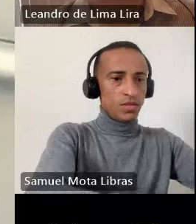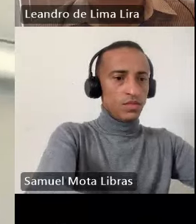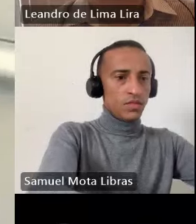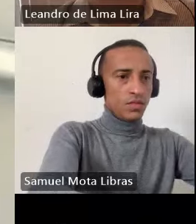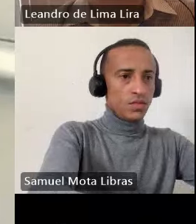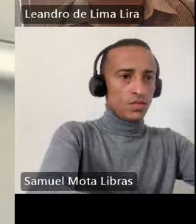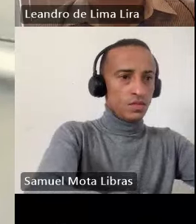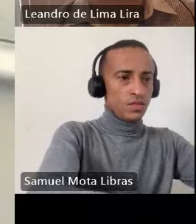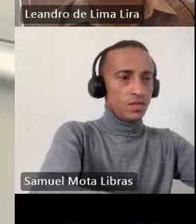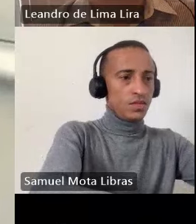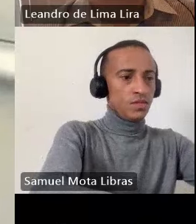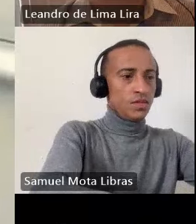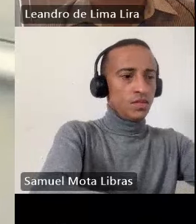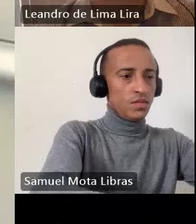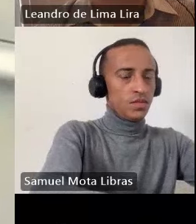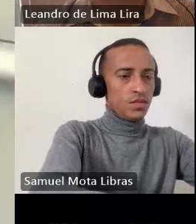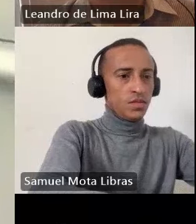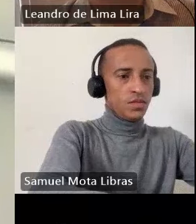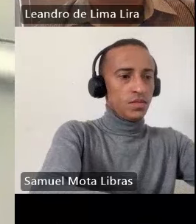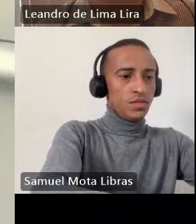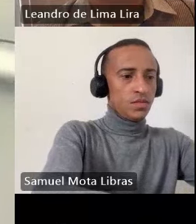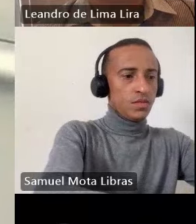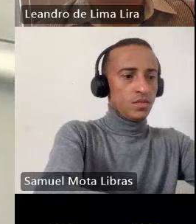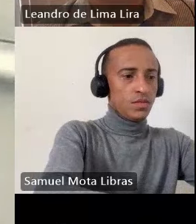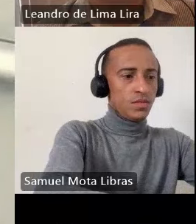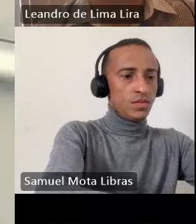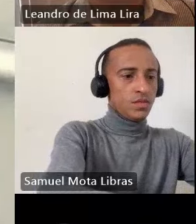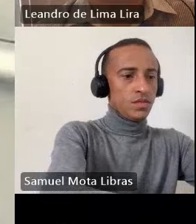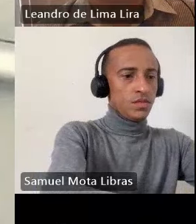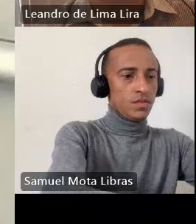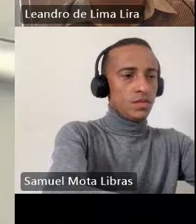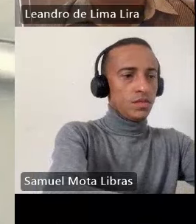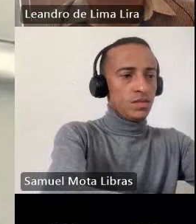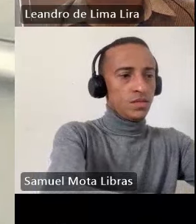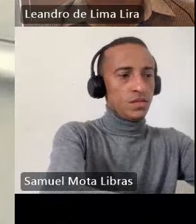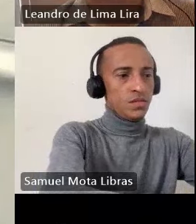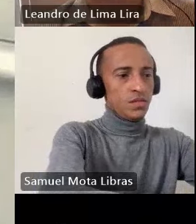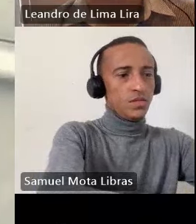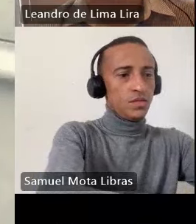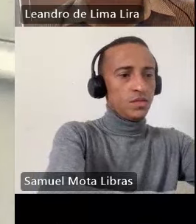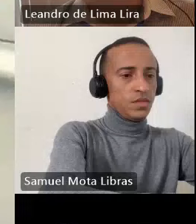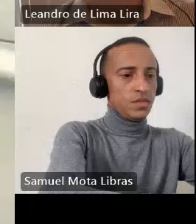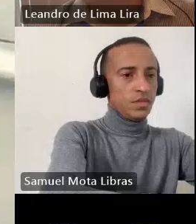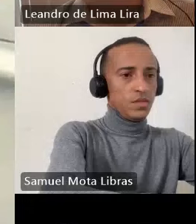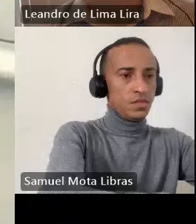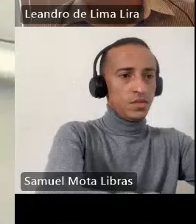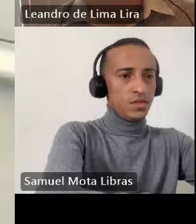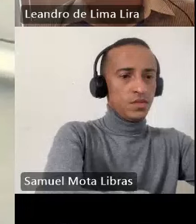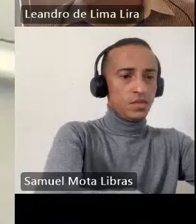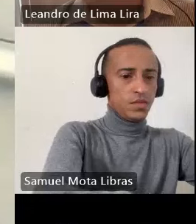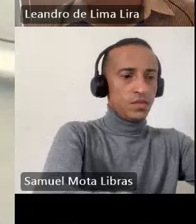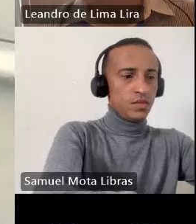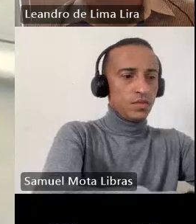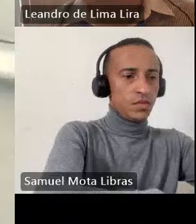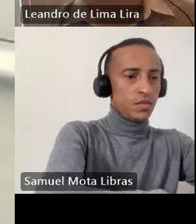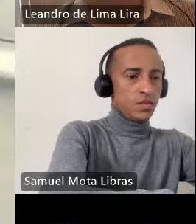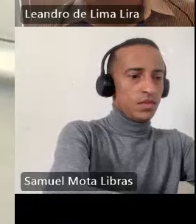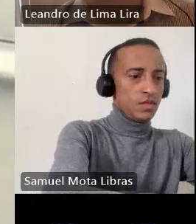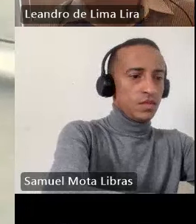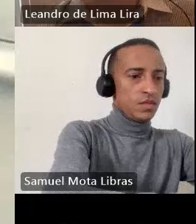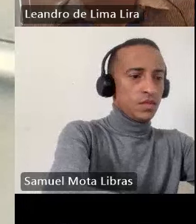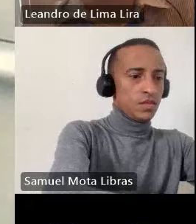Ach tal não não passou um obrigada mas o Obrigada saiu errado Eu acho que eu rolei aqui o mouse e aí ele foi